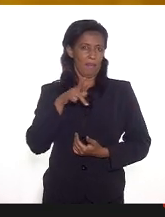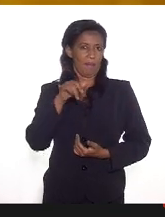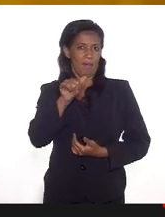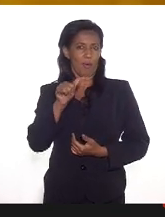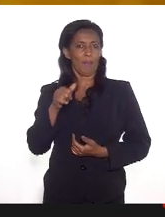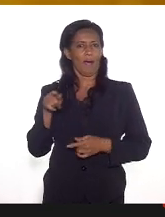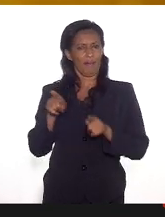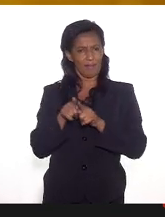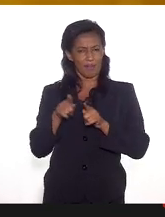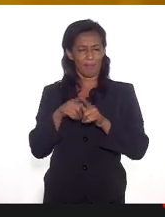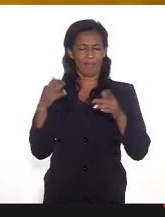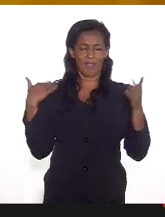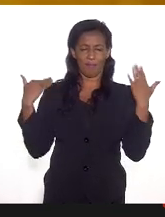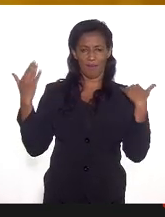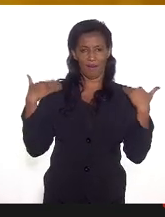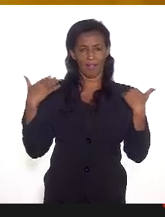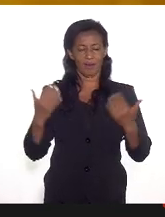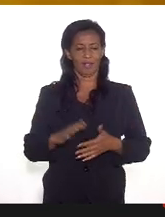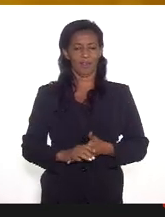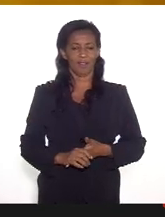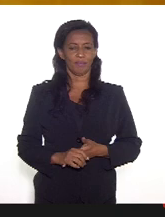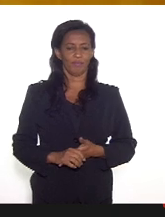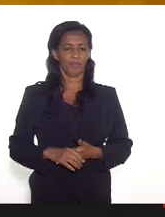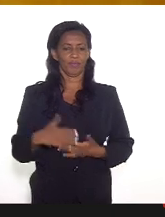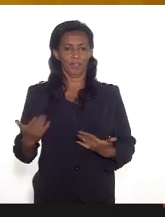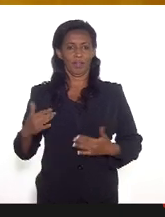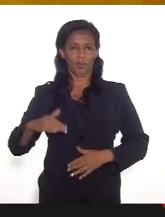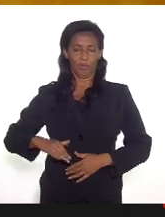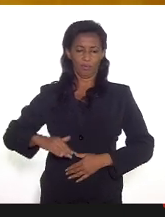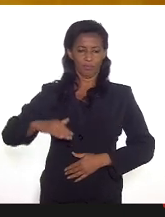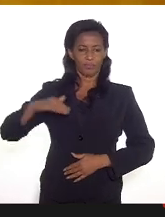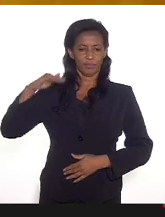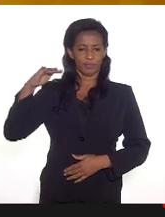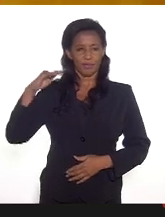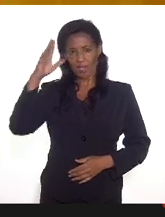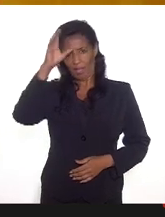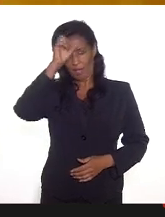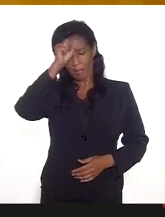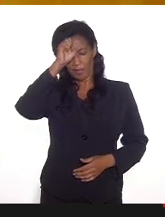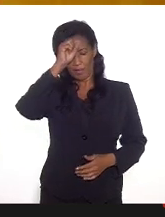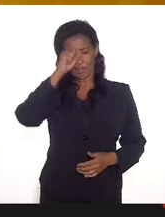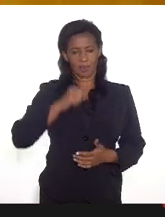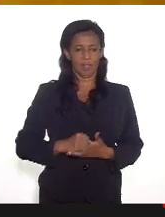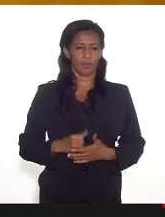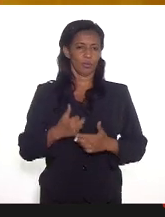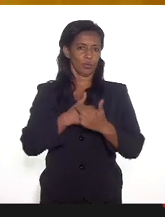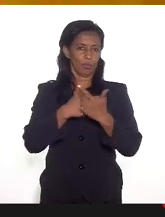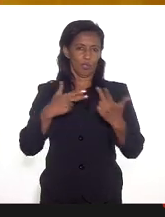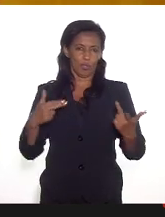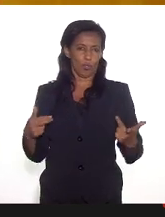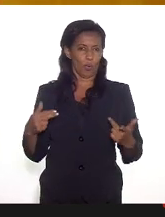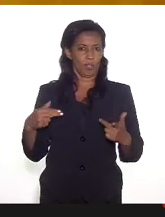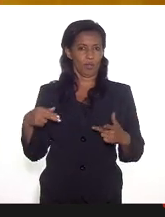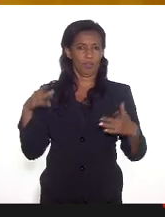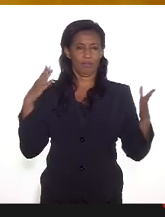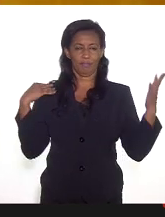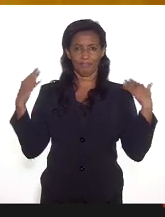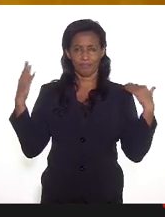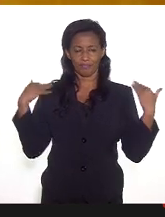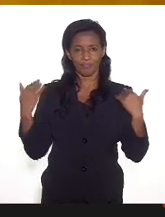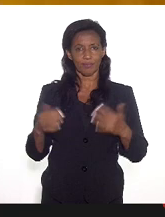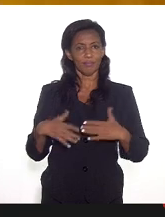de Marinha, né? Então, eu crescia, né, aprendendo sobre as coisas da Marinha. Então,